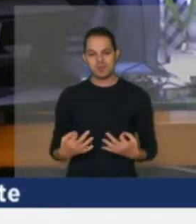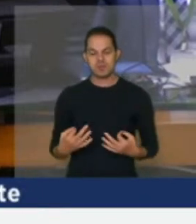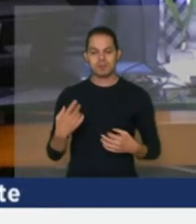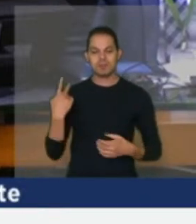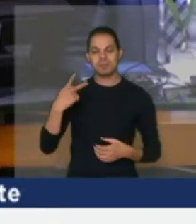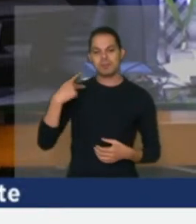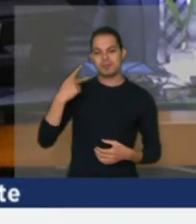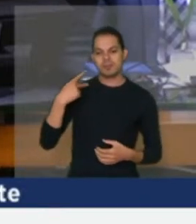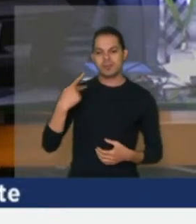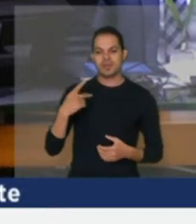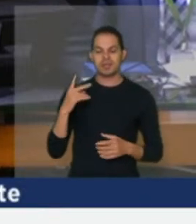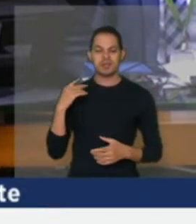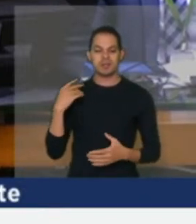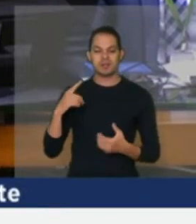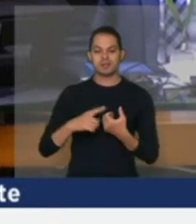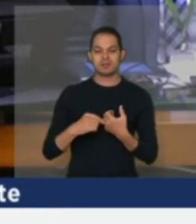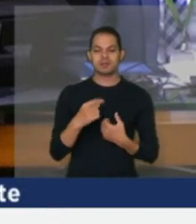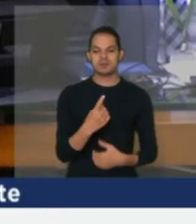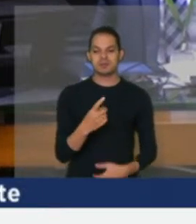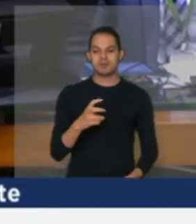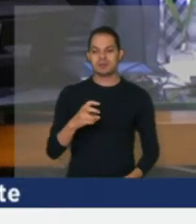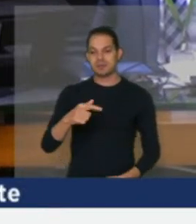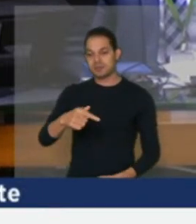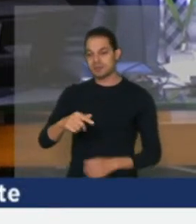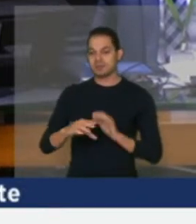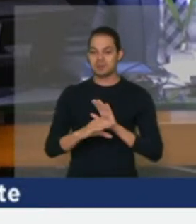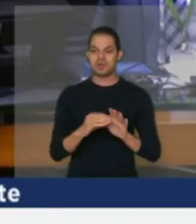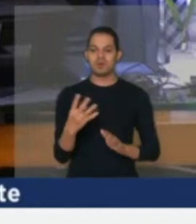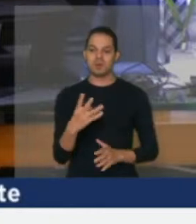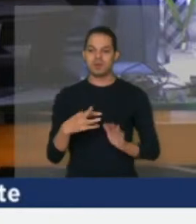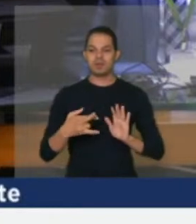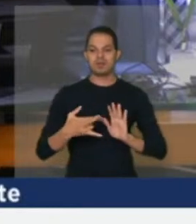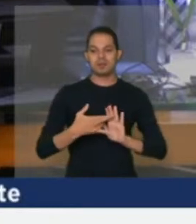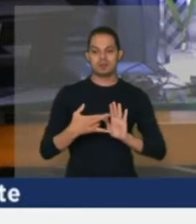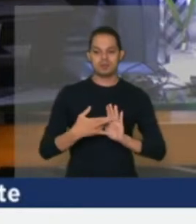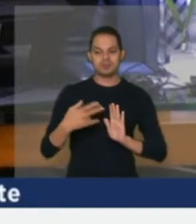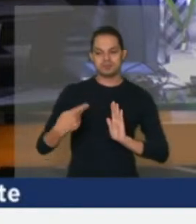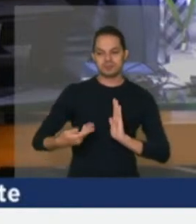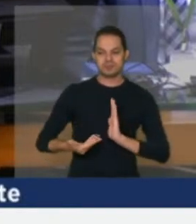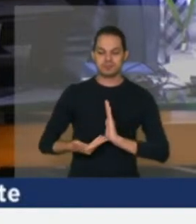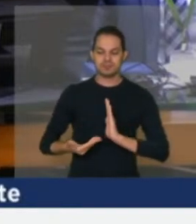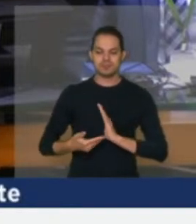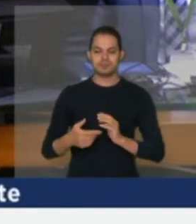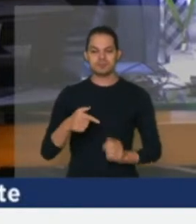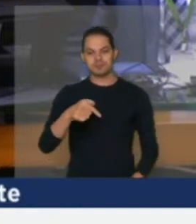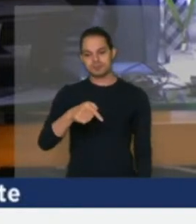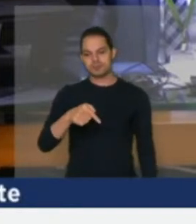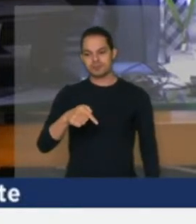do artigo 157, parágrafo 4º do Regimento Interno da Câmara dos Deputados. 7.